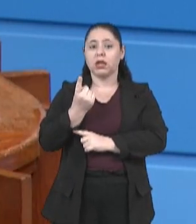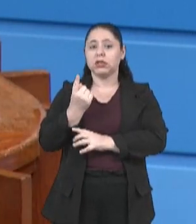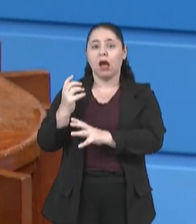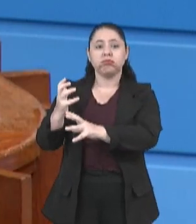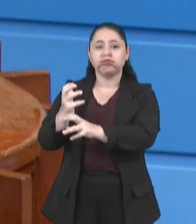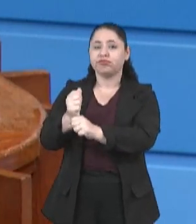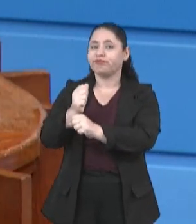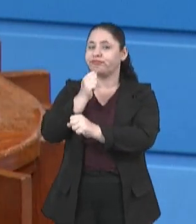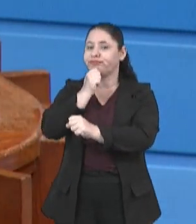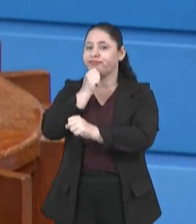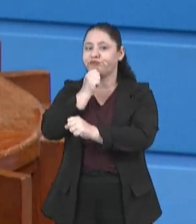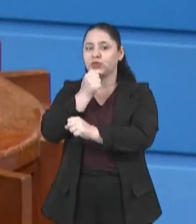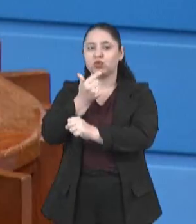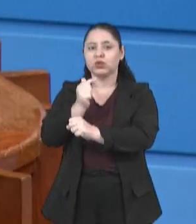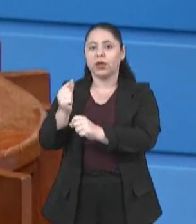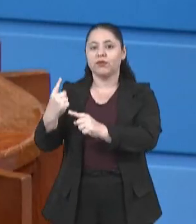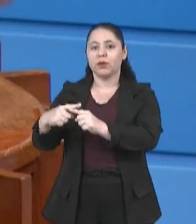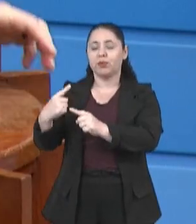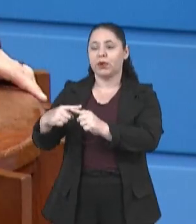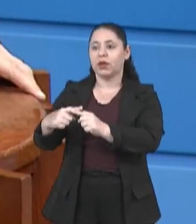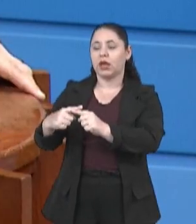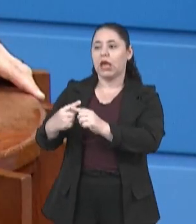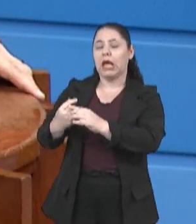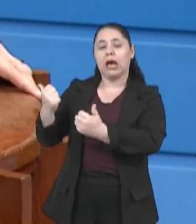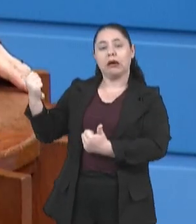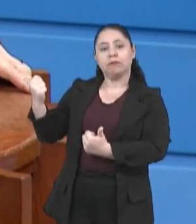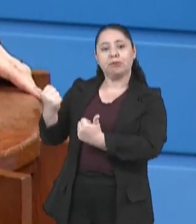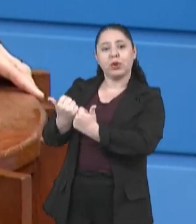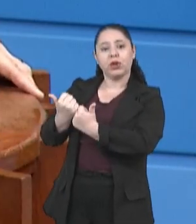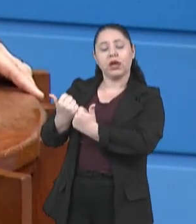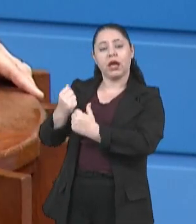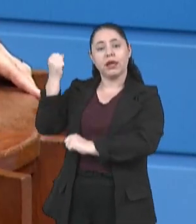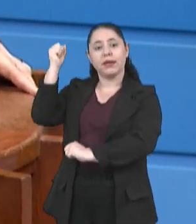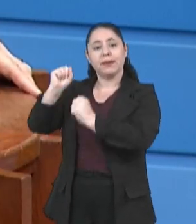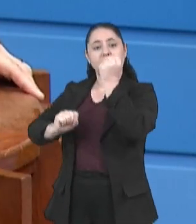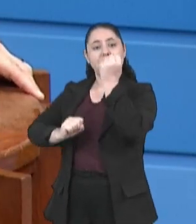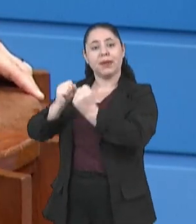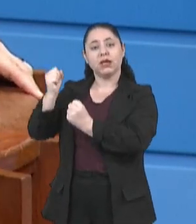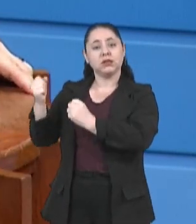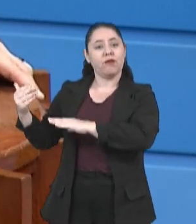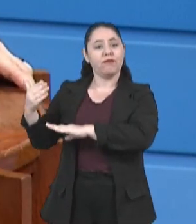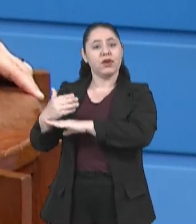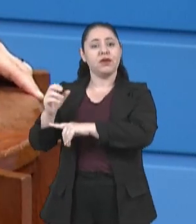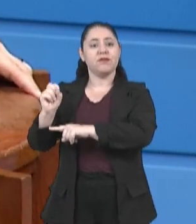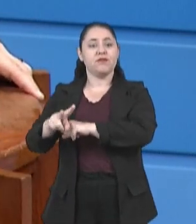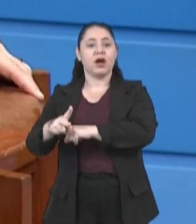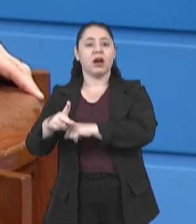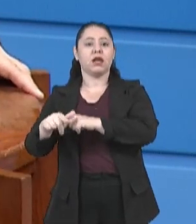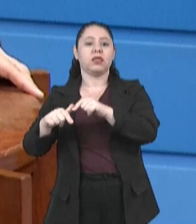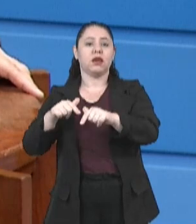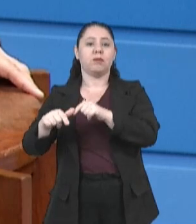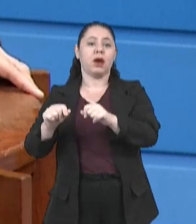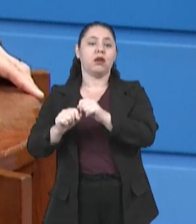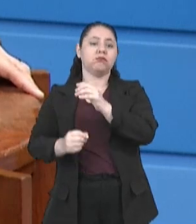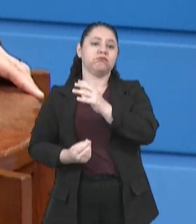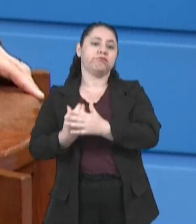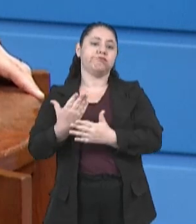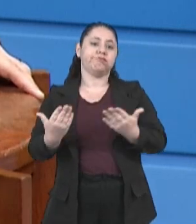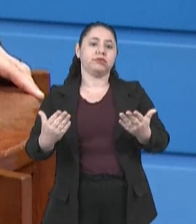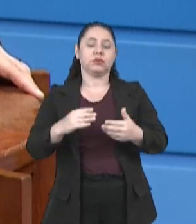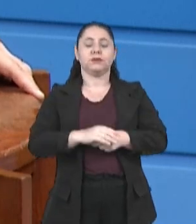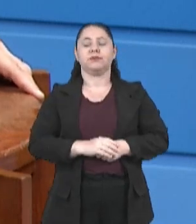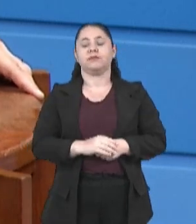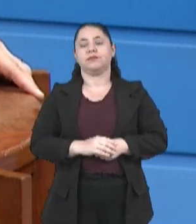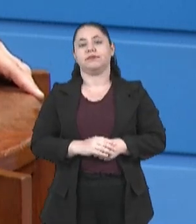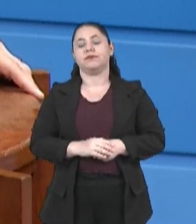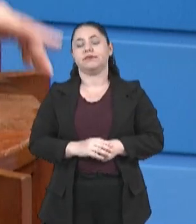reais para justamente apoiar o agronegócio. E eu queria dizer aqui que